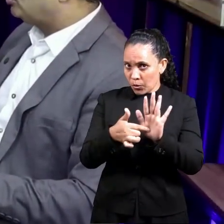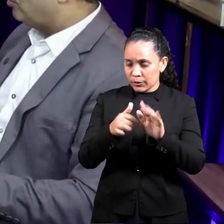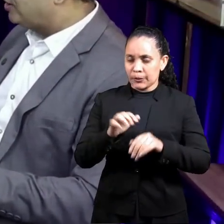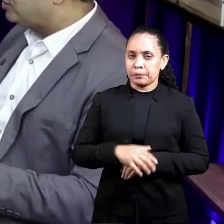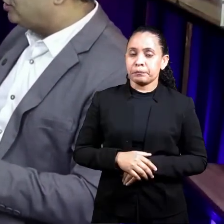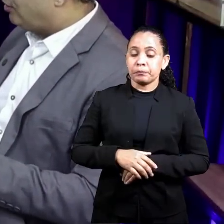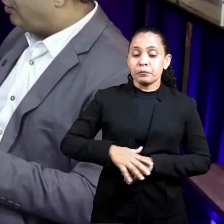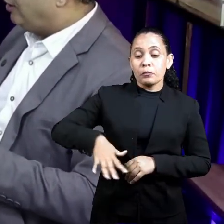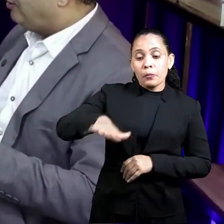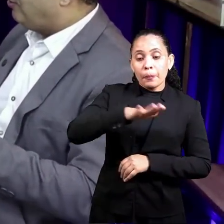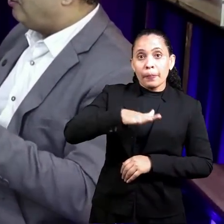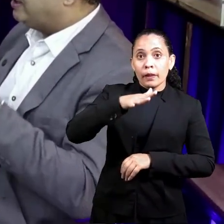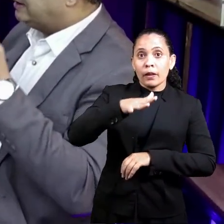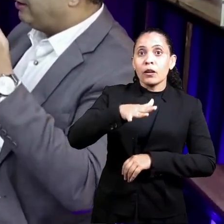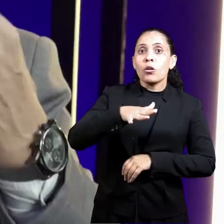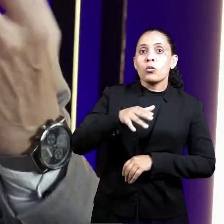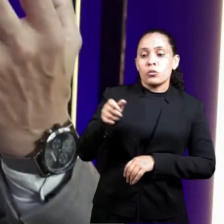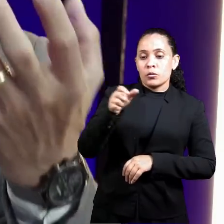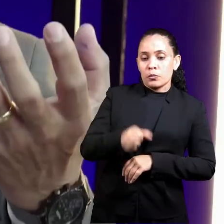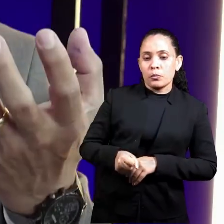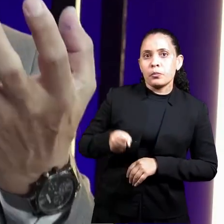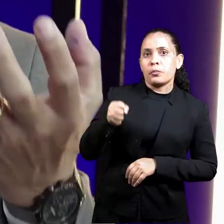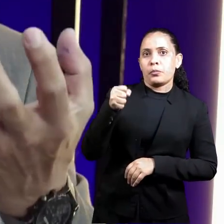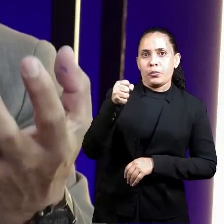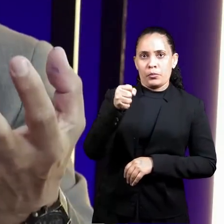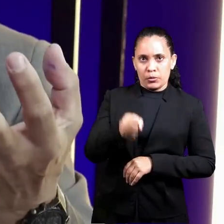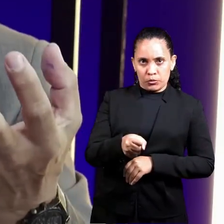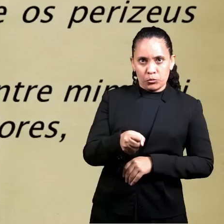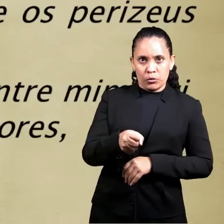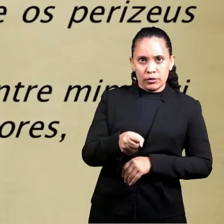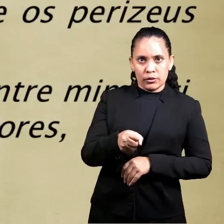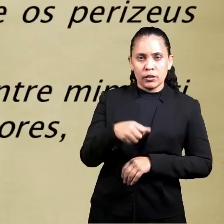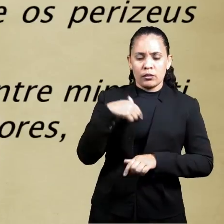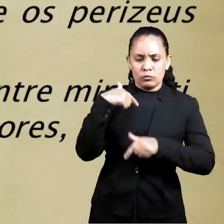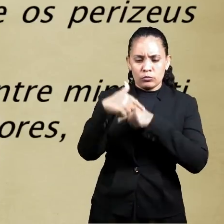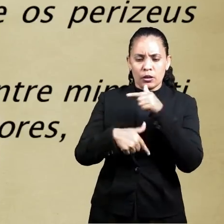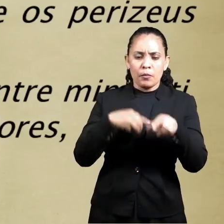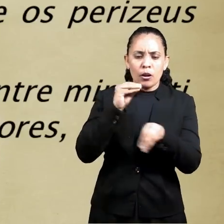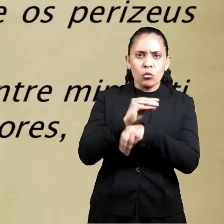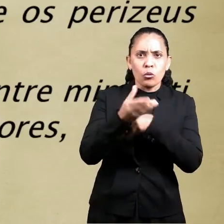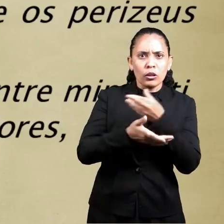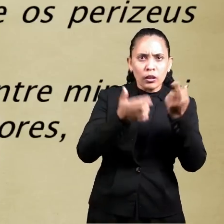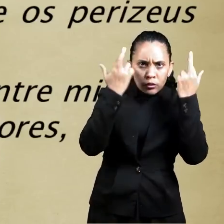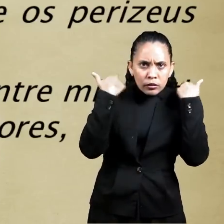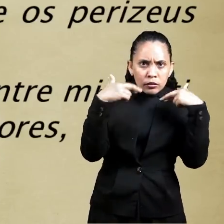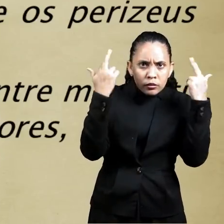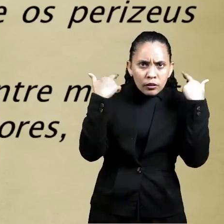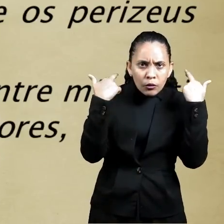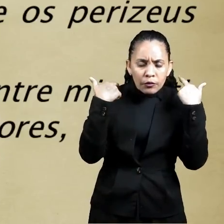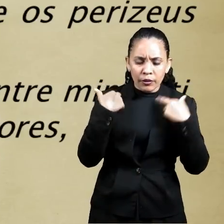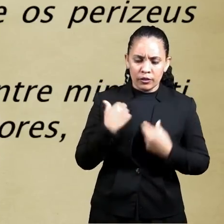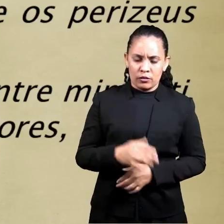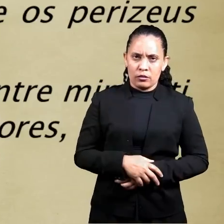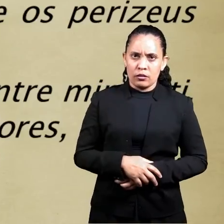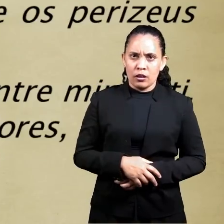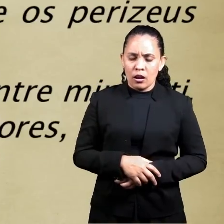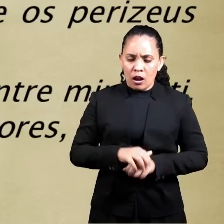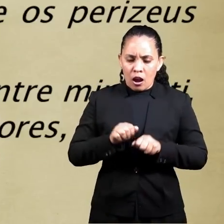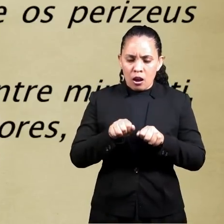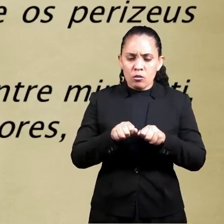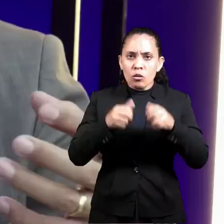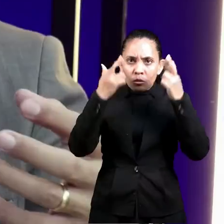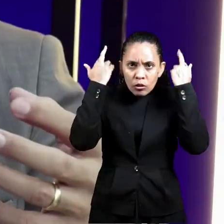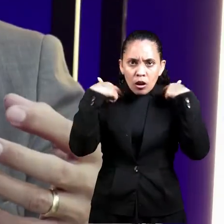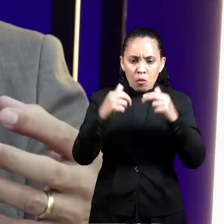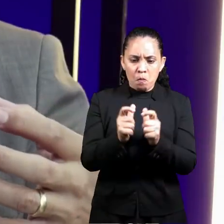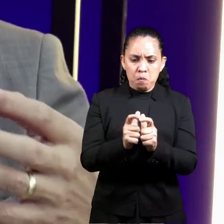os pastores de Ló começaram a contender com os pastores de Abraão, e a terra não comportava o